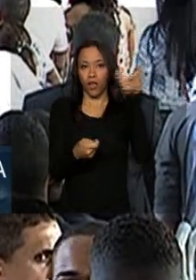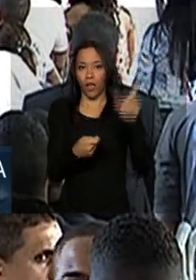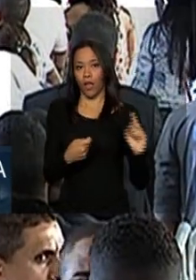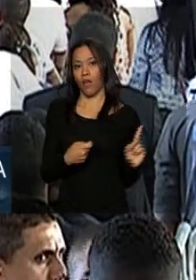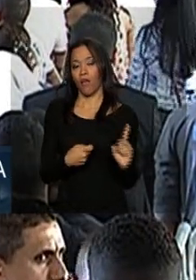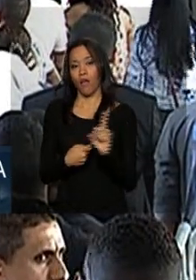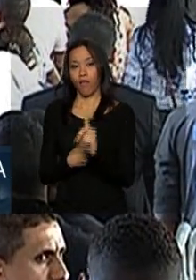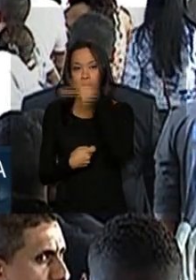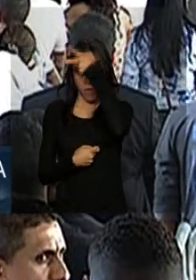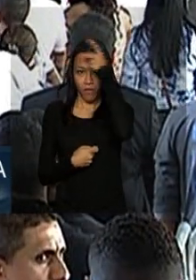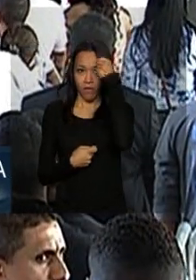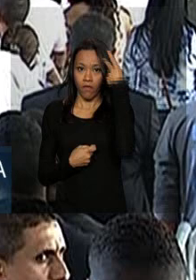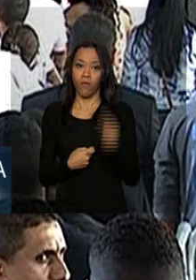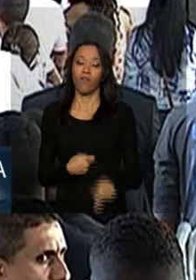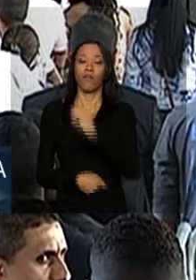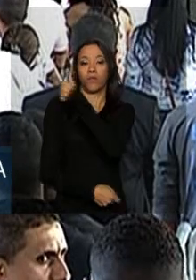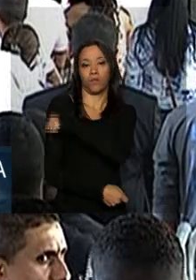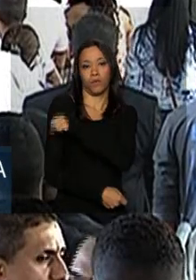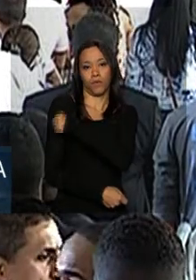do Rio de Janeiro.